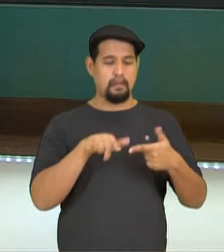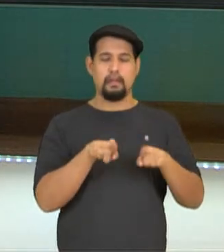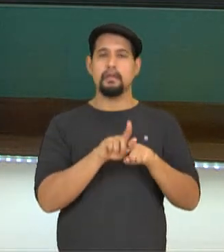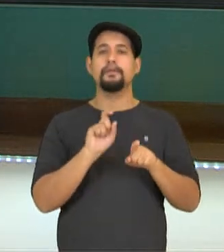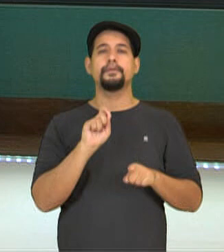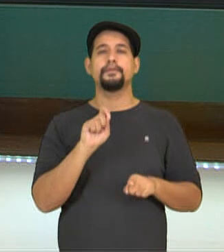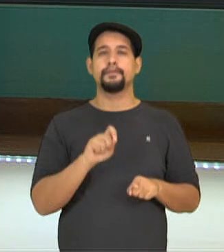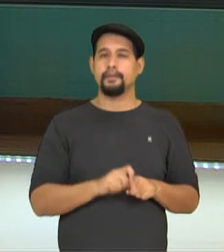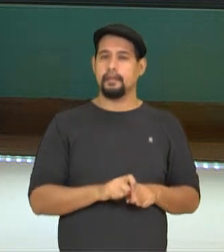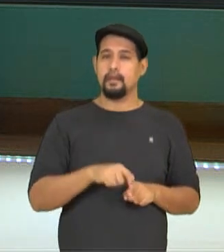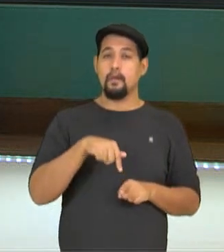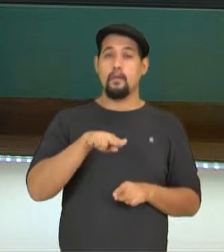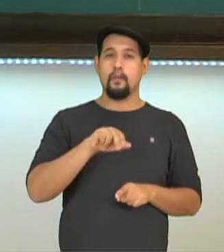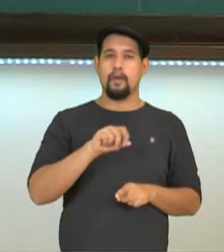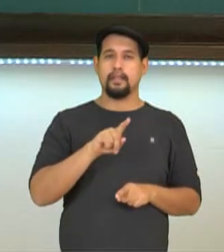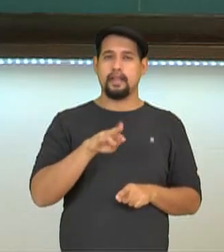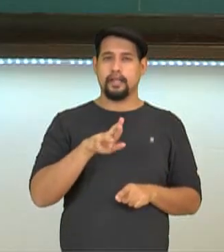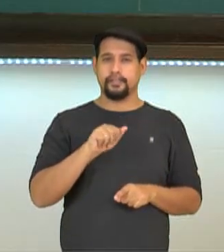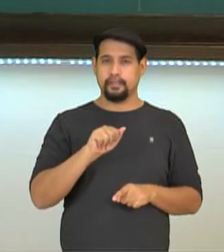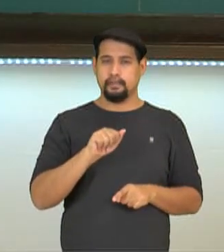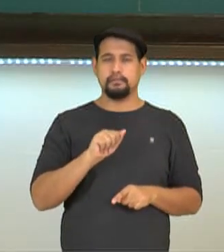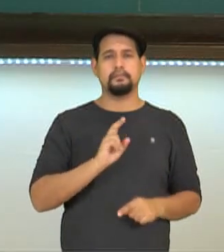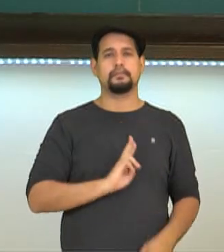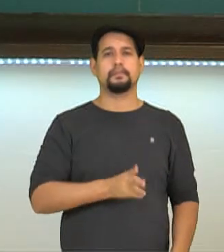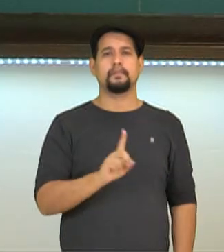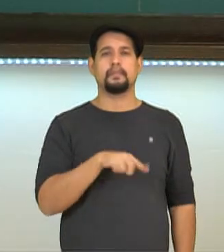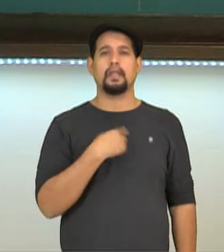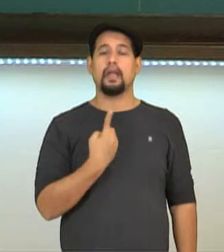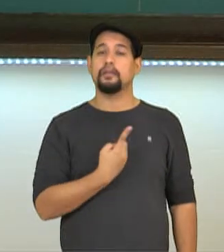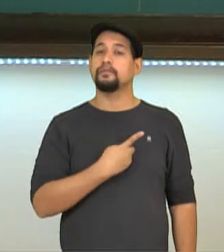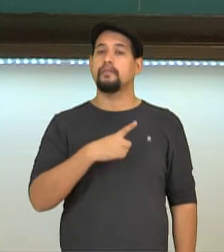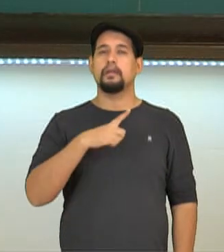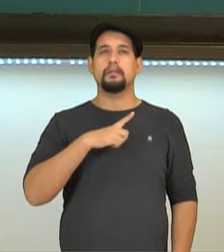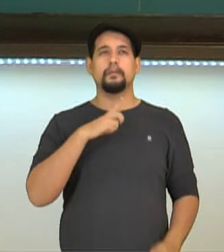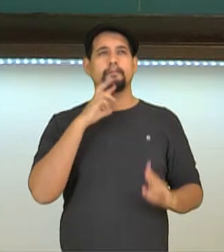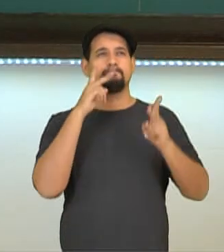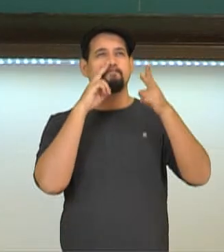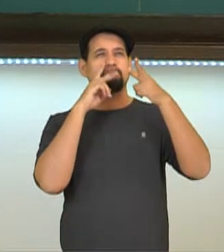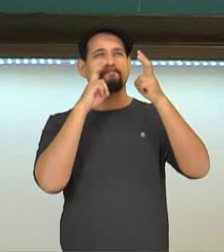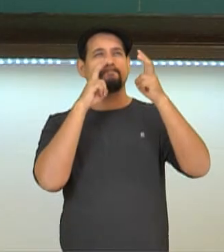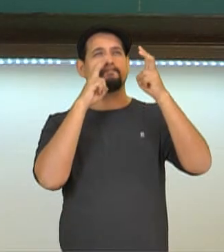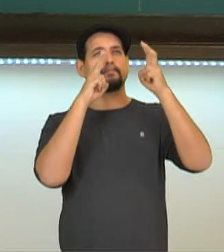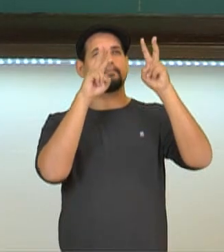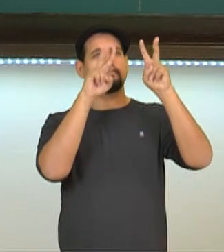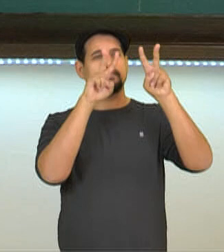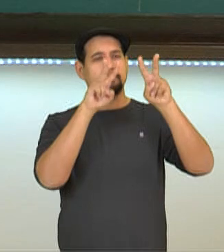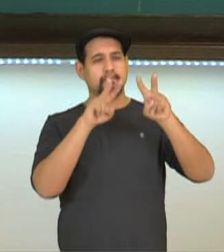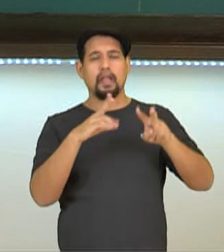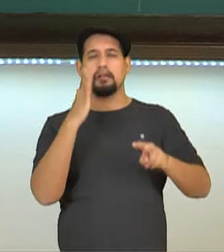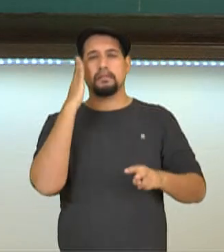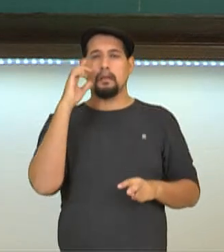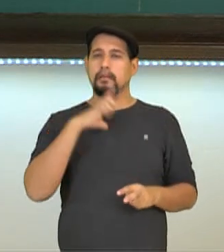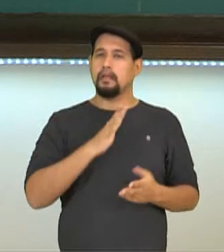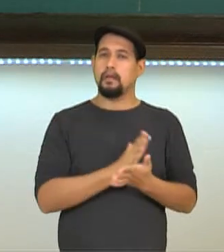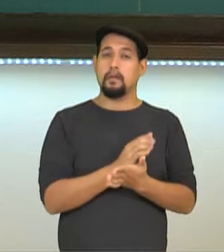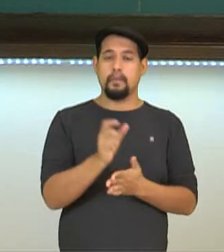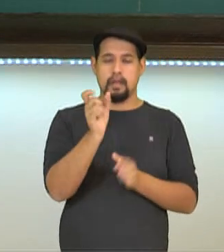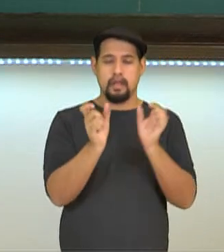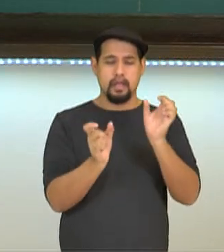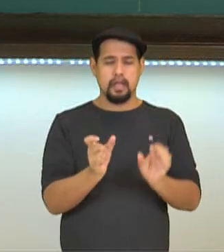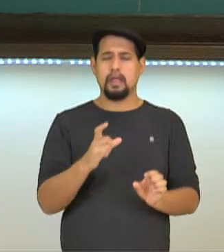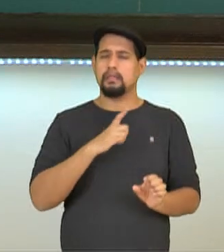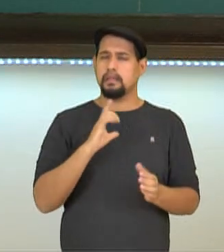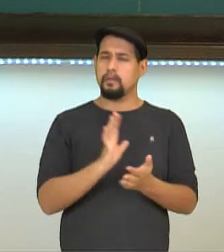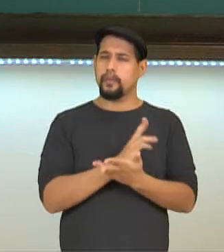da função quadrática. Sempre nós vamos ter um olhar para a parábola, sabendo que ela tem algumas características, sabendo que tem